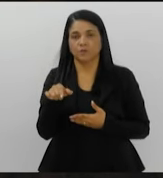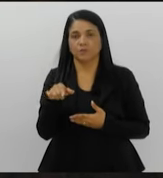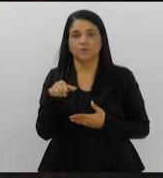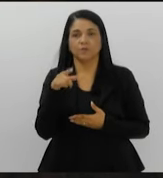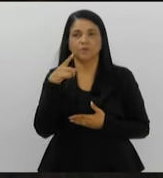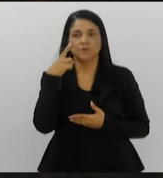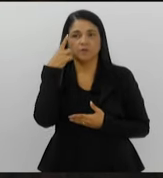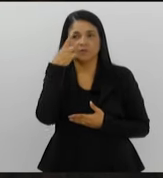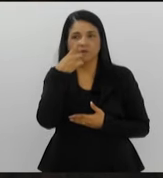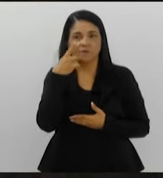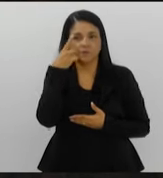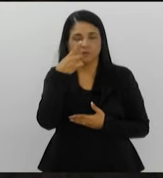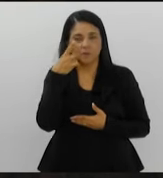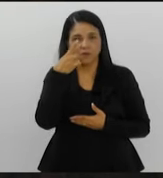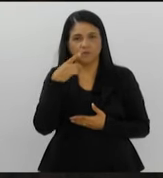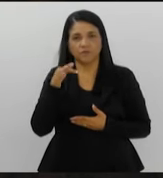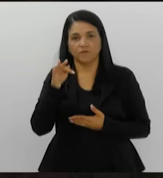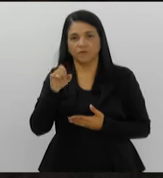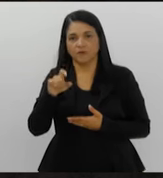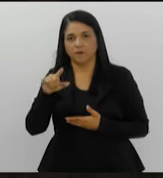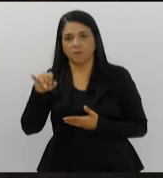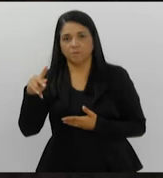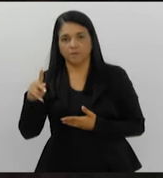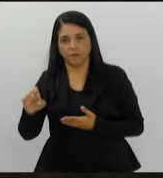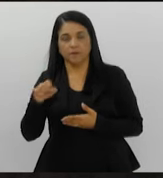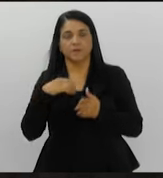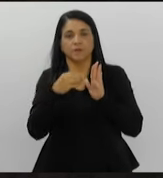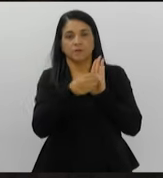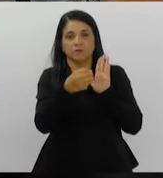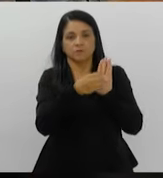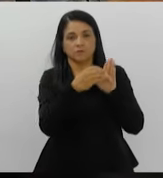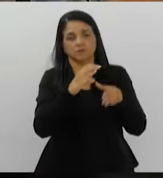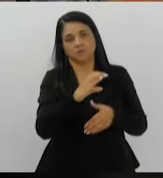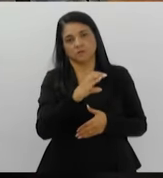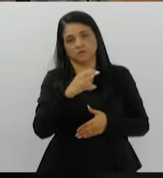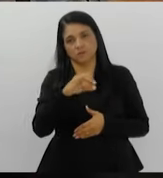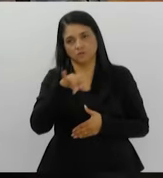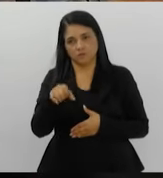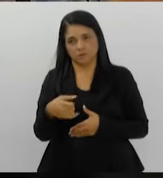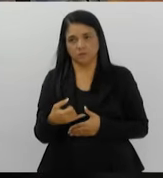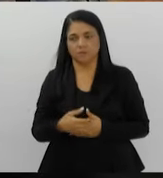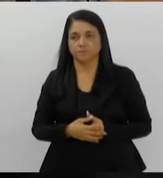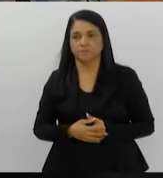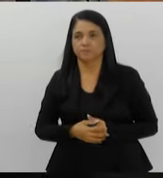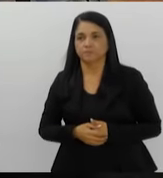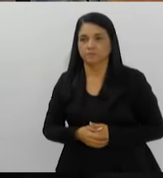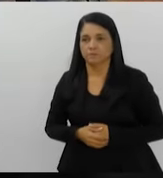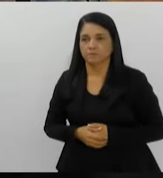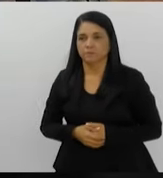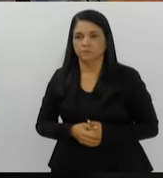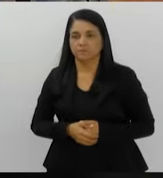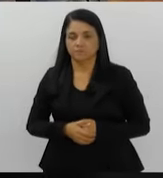o deputado Felipe Pobel para dar parecer pela Comissão de Constituição e Justiça.